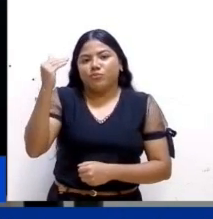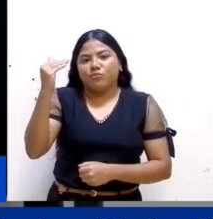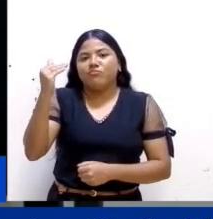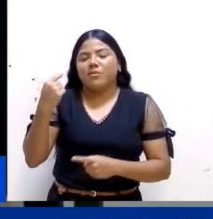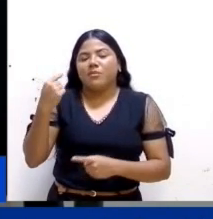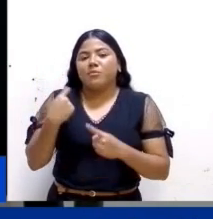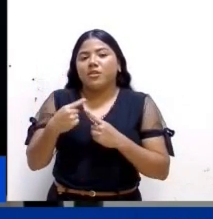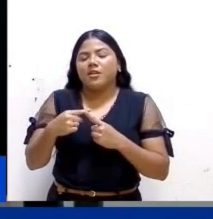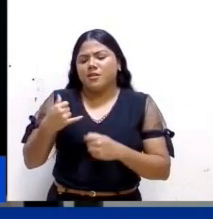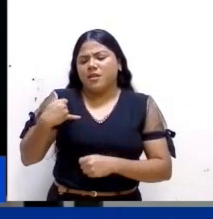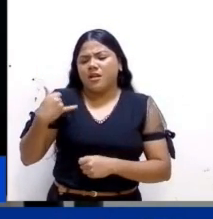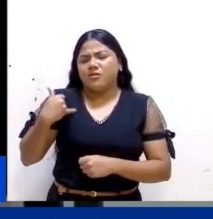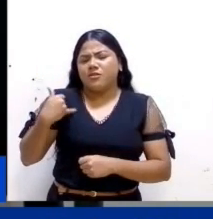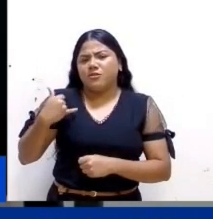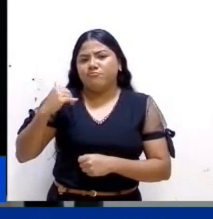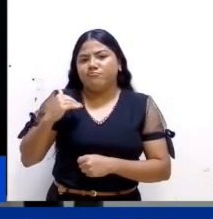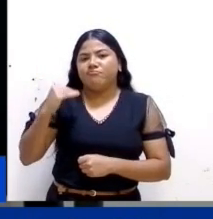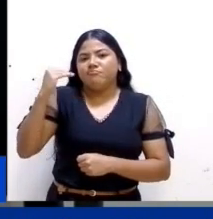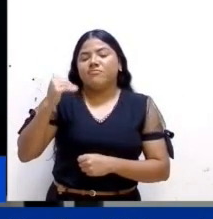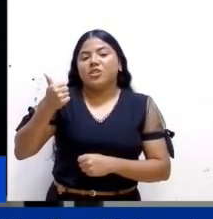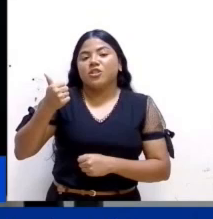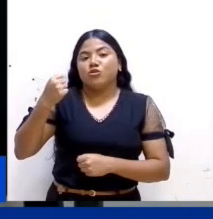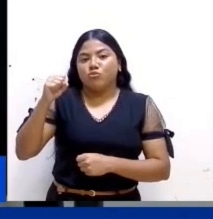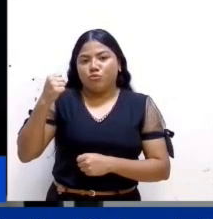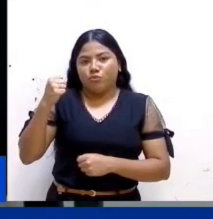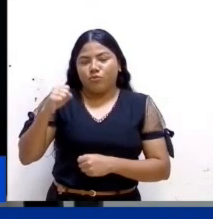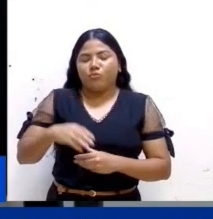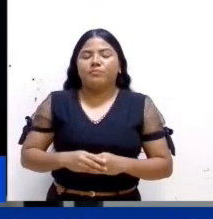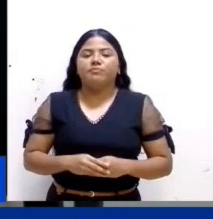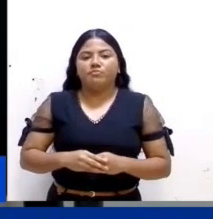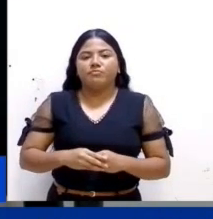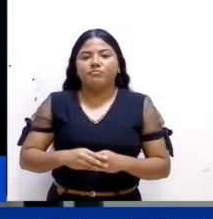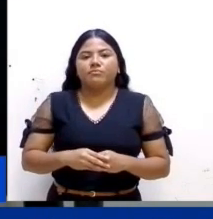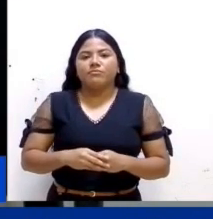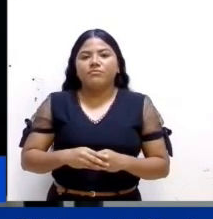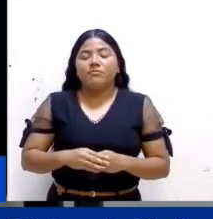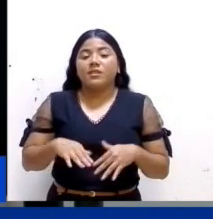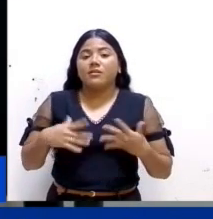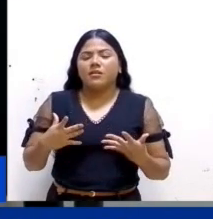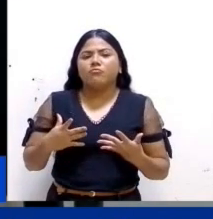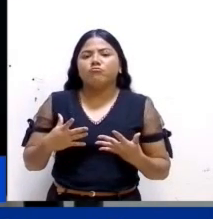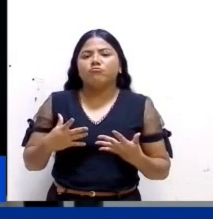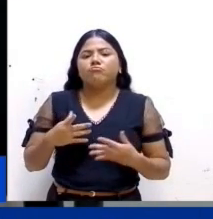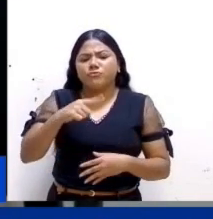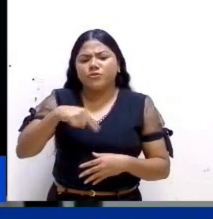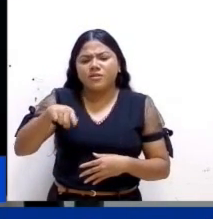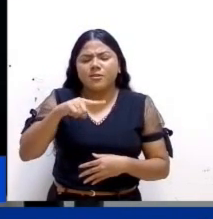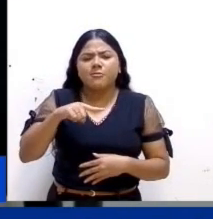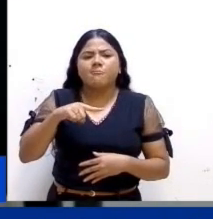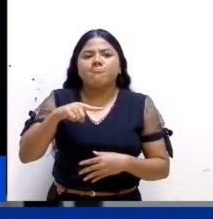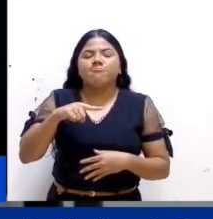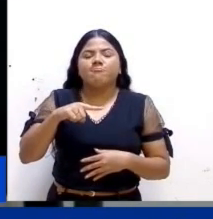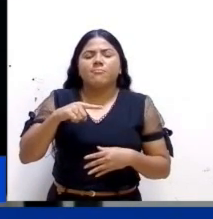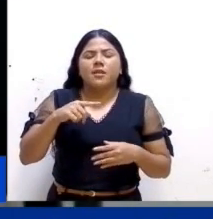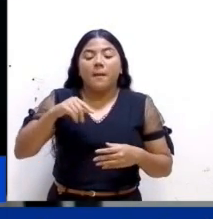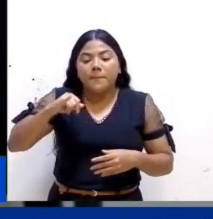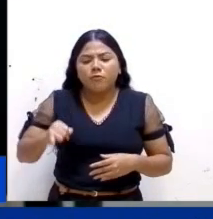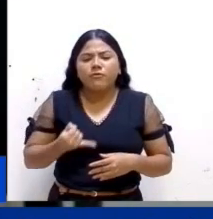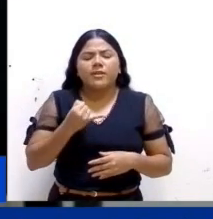pode entrar, frequentar, é só para que a gente entenda que vocês... a partir dessas temáticas, vocês vão conhecer